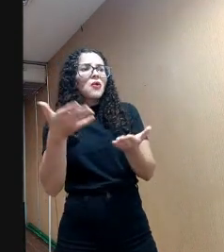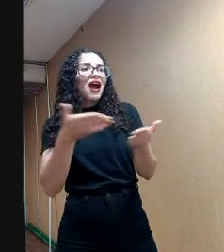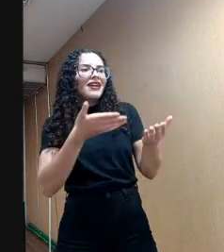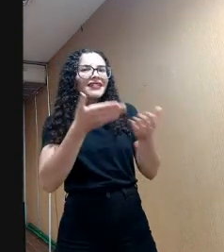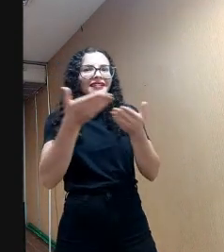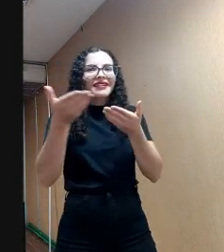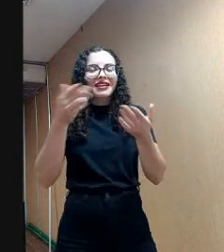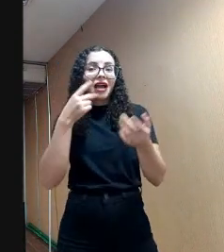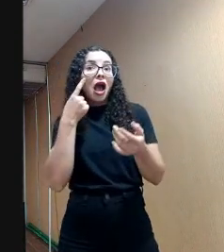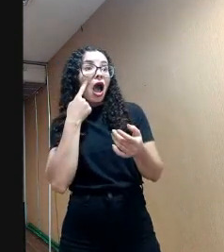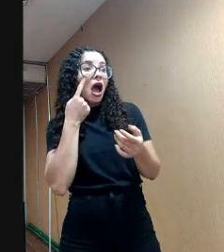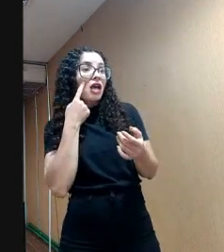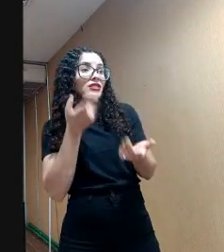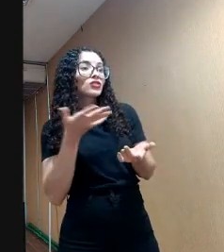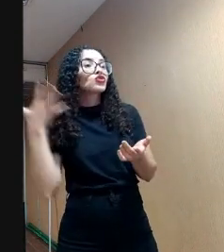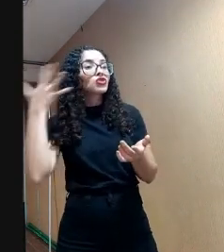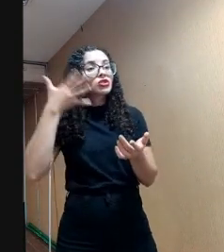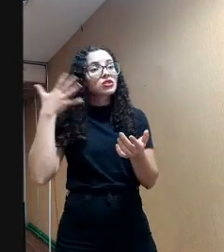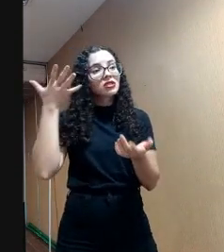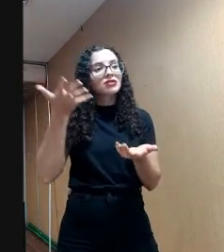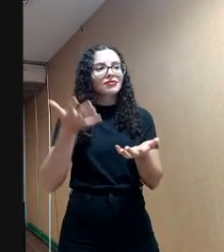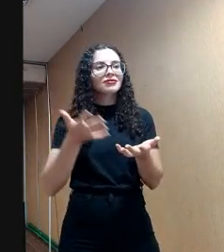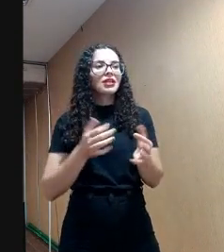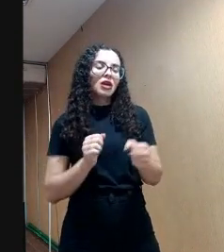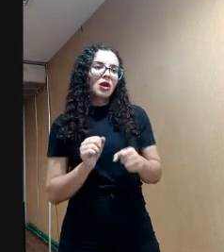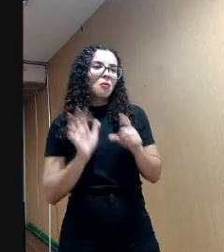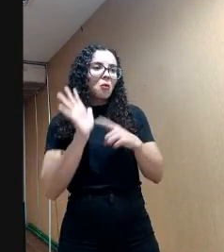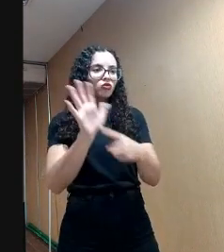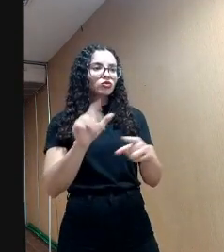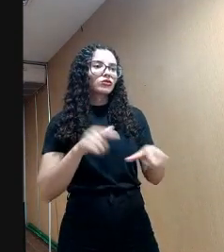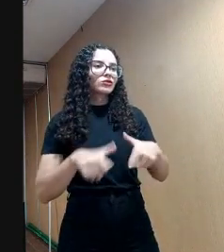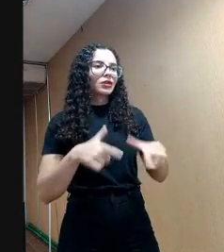a todos e tenham uma excelente semana.